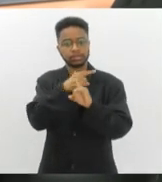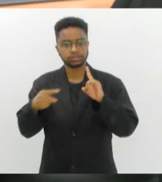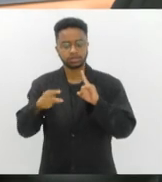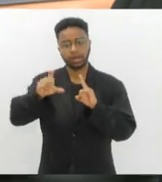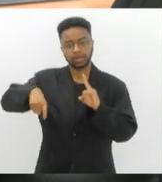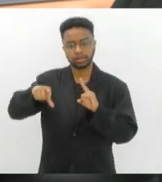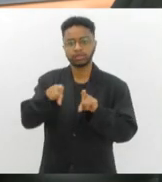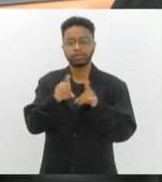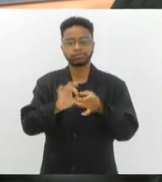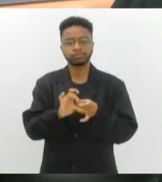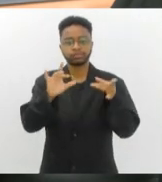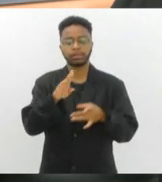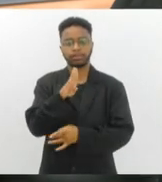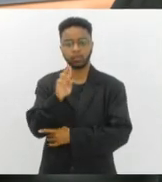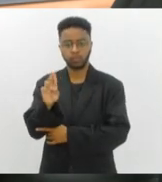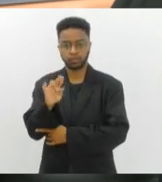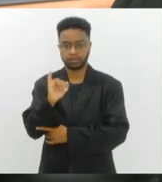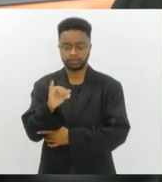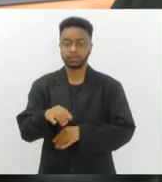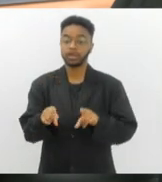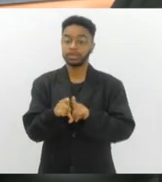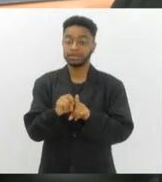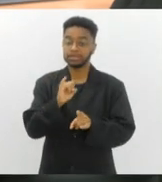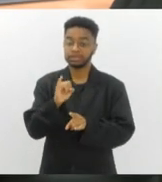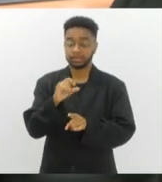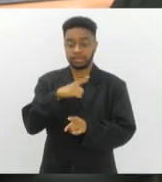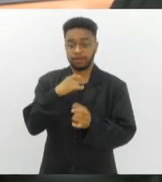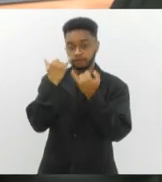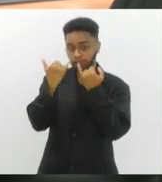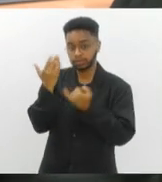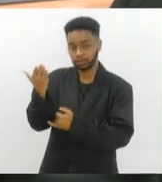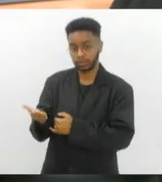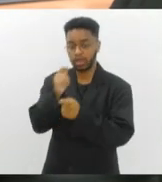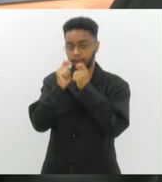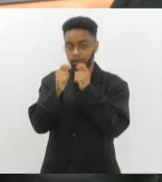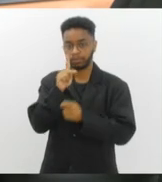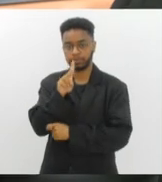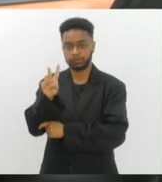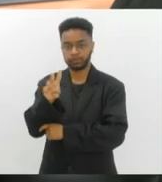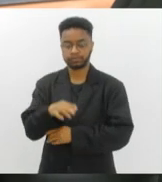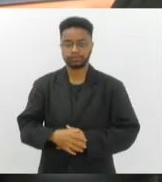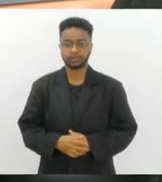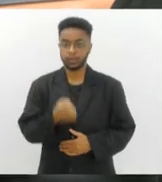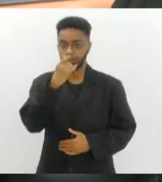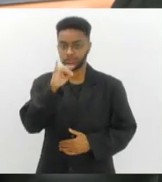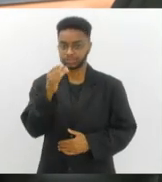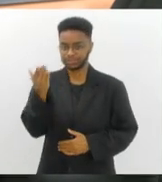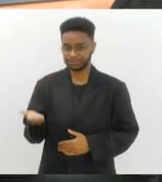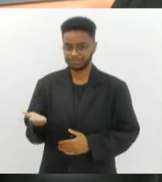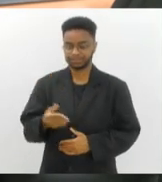único intermunicipal. Quem tem mais informações sobre esse atendimento é o repórter Paulo Vitor Viviani. Muito bom dia, Paulo